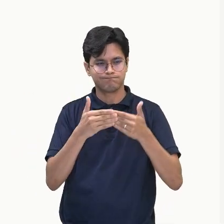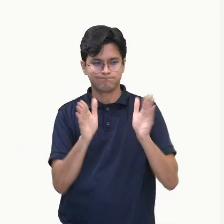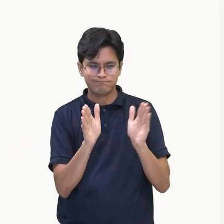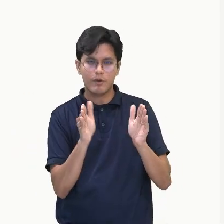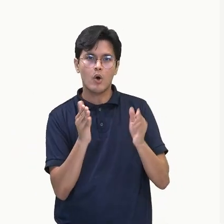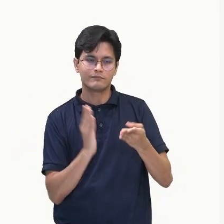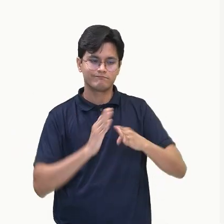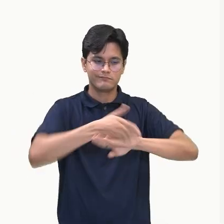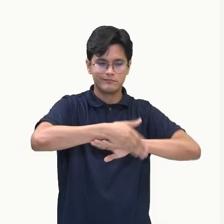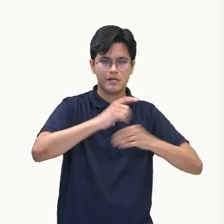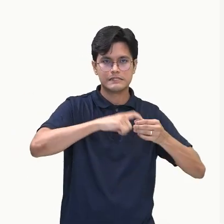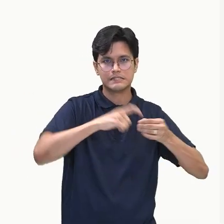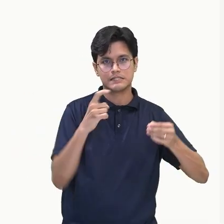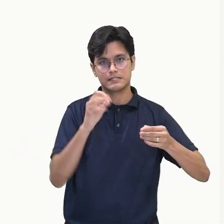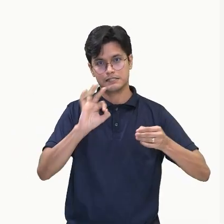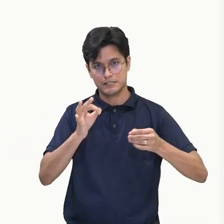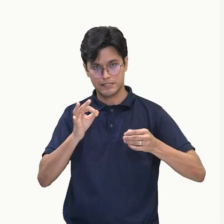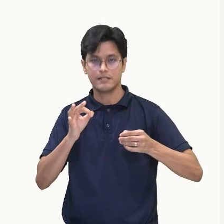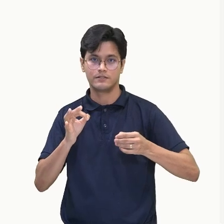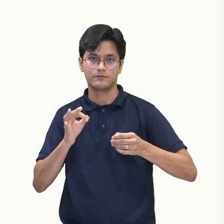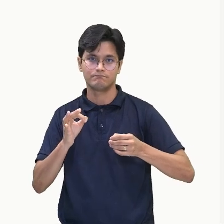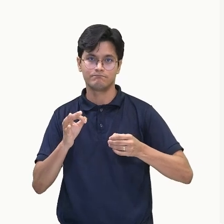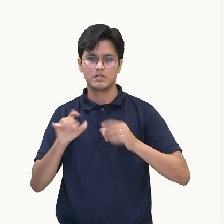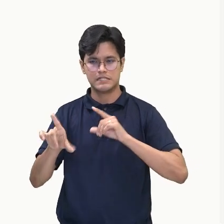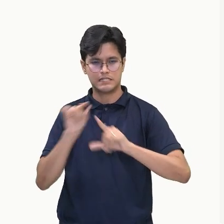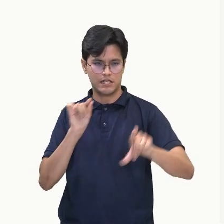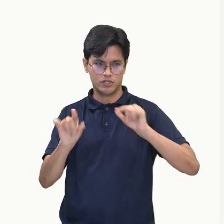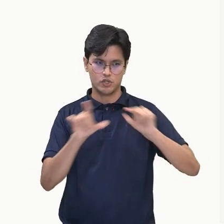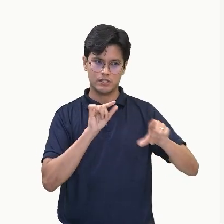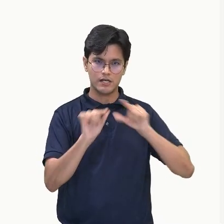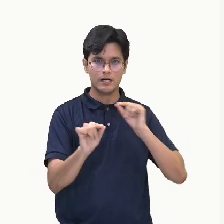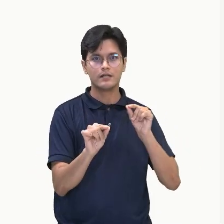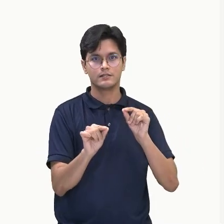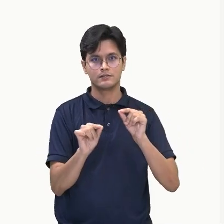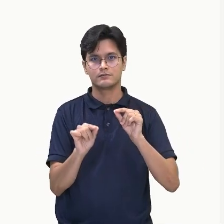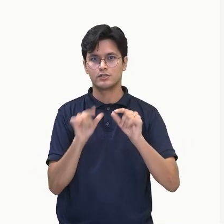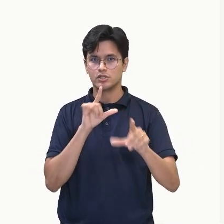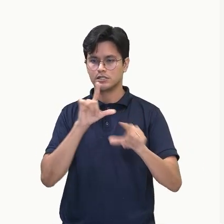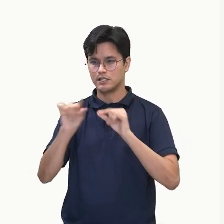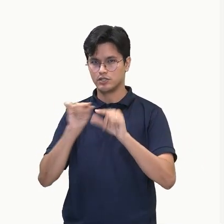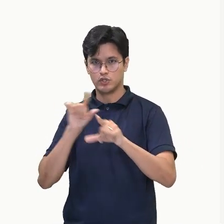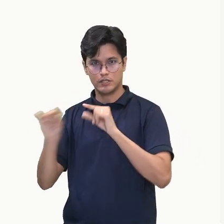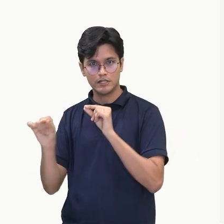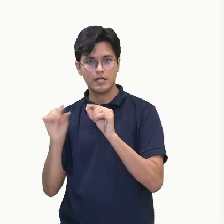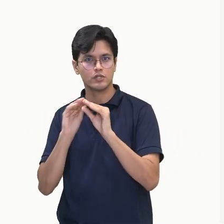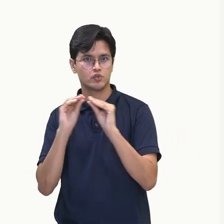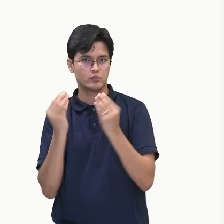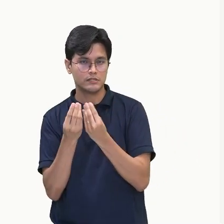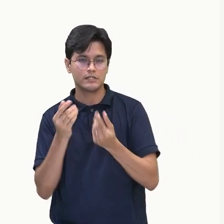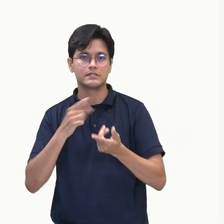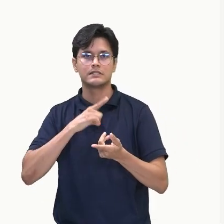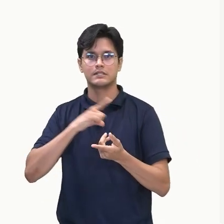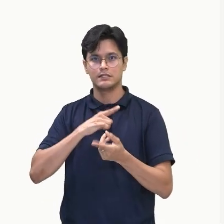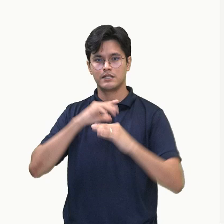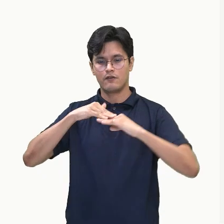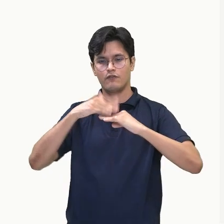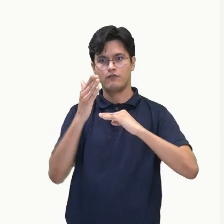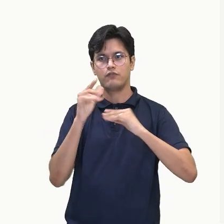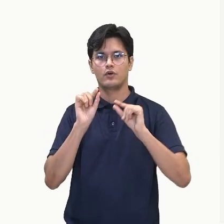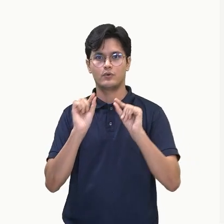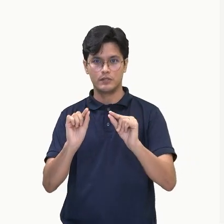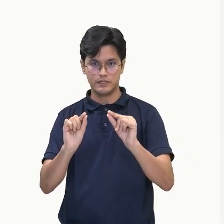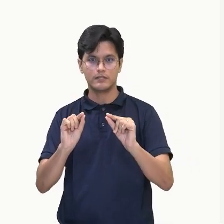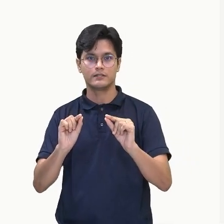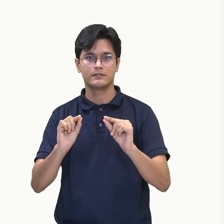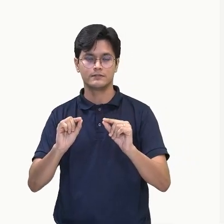mais complexas ou mais simples. E temos na parte externa da célula, considerando que essa aqui é a